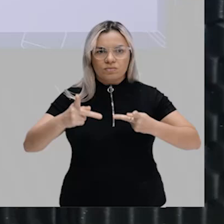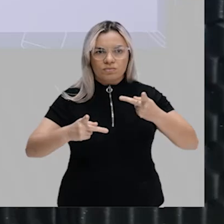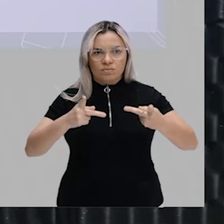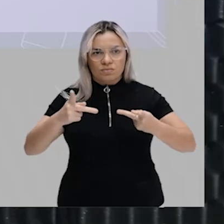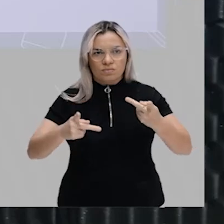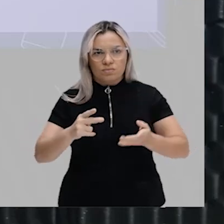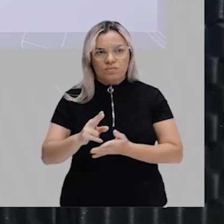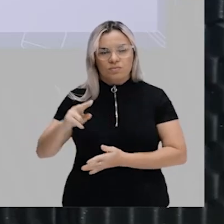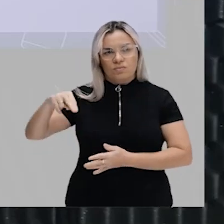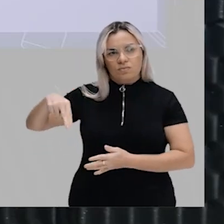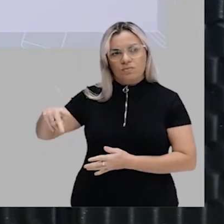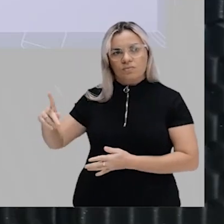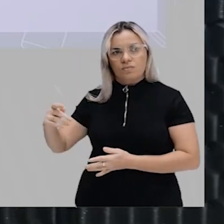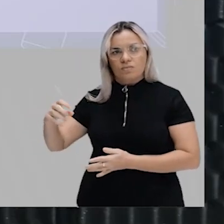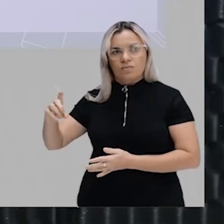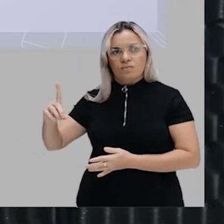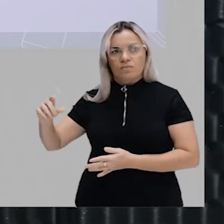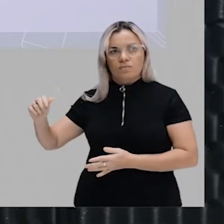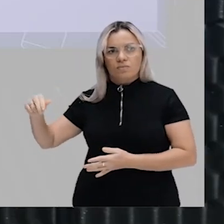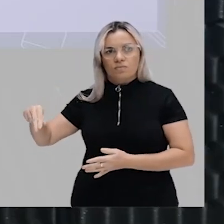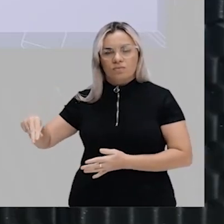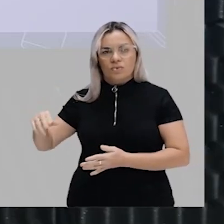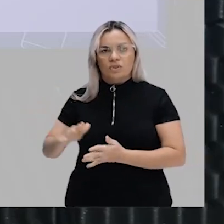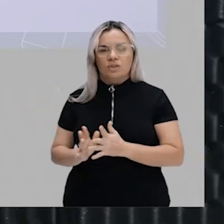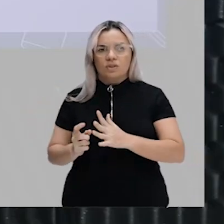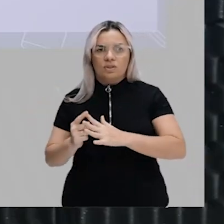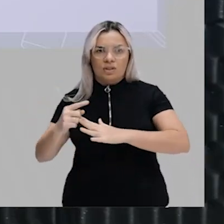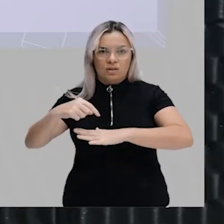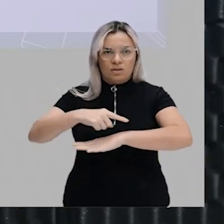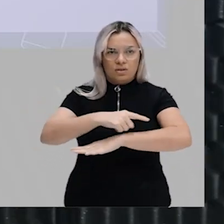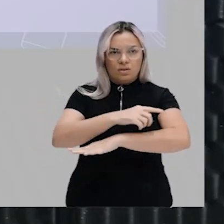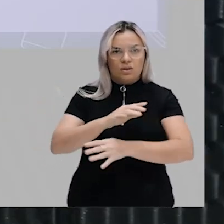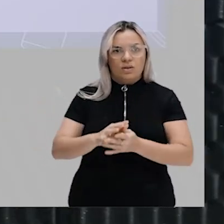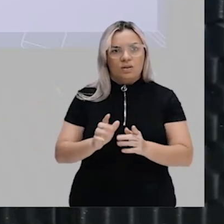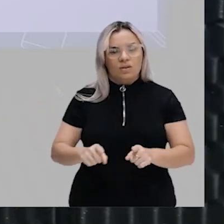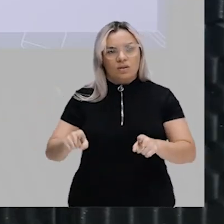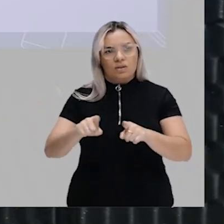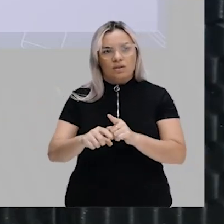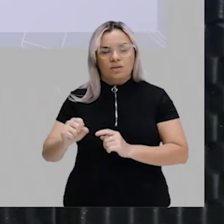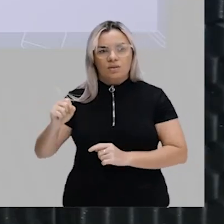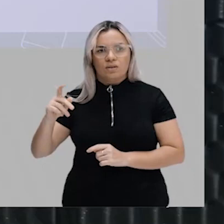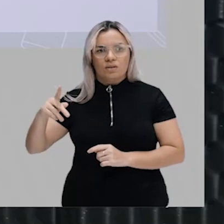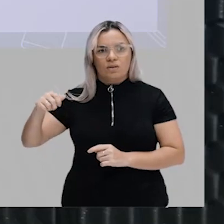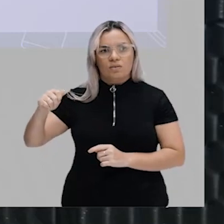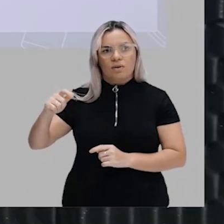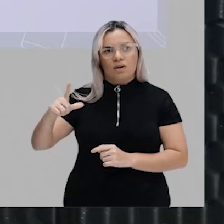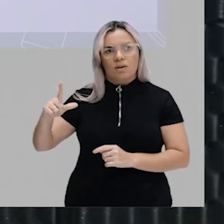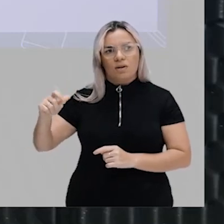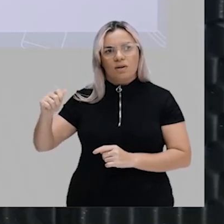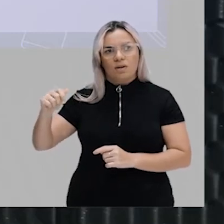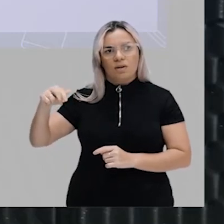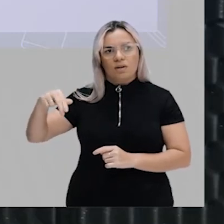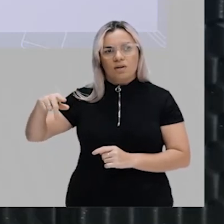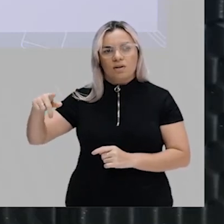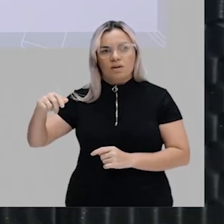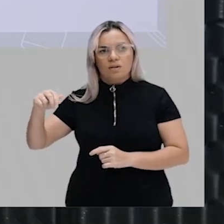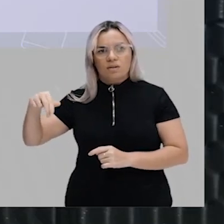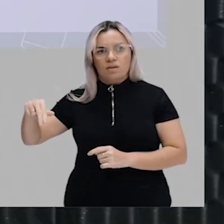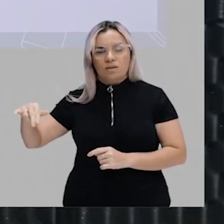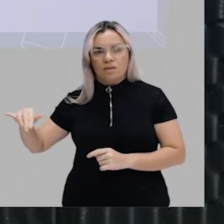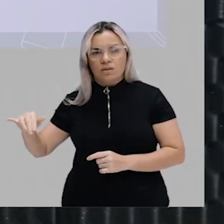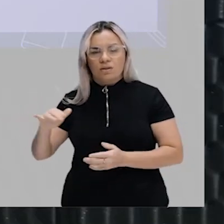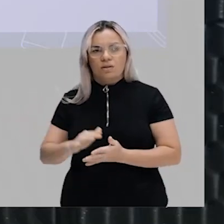Needham, tá, e Spallanzani. O Needham, ele fez um experimento, tá, onde ele colocou